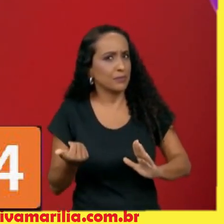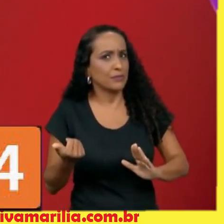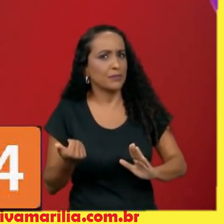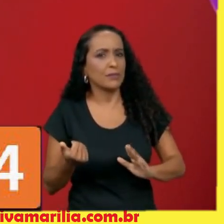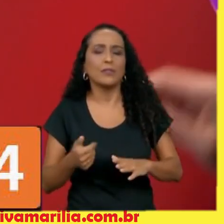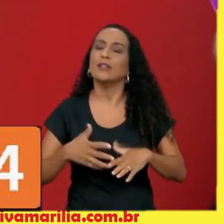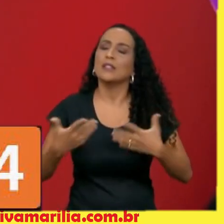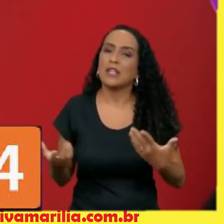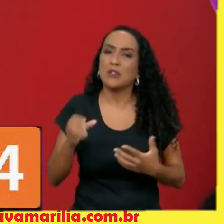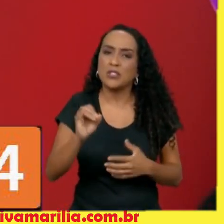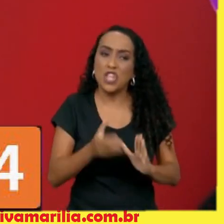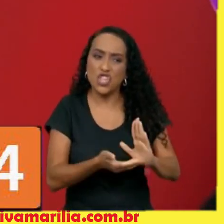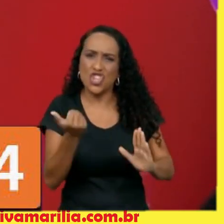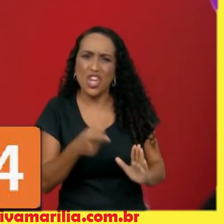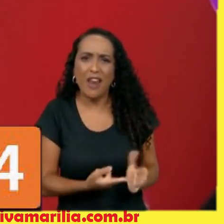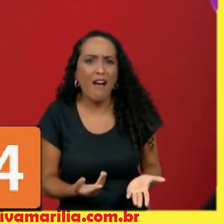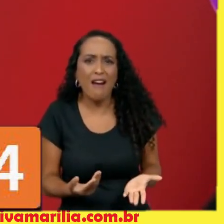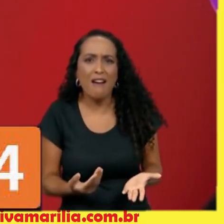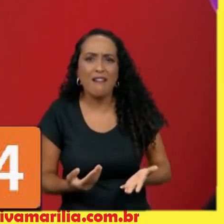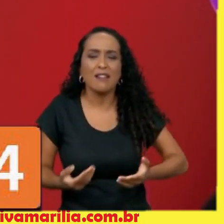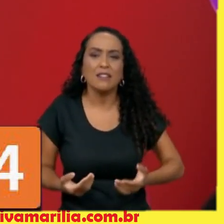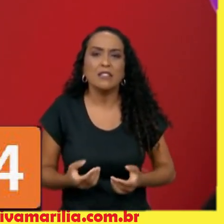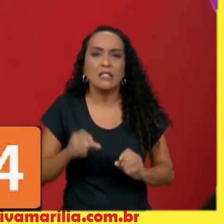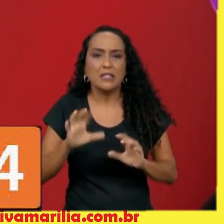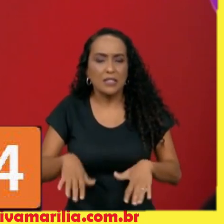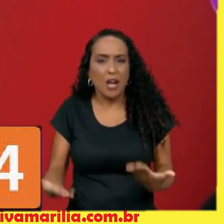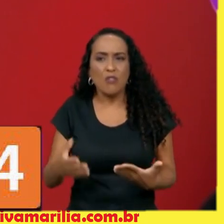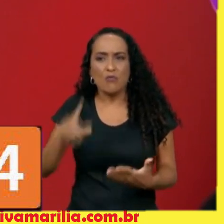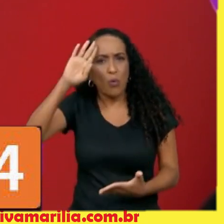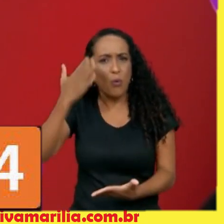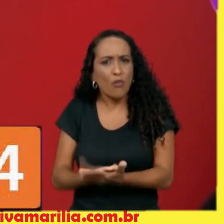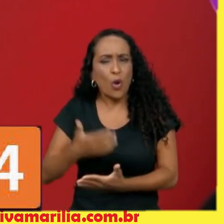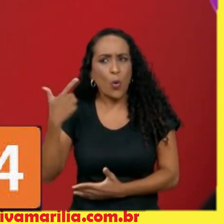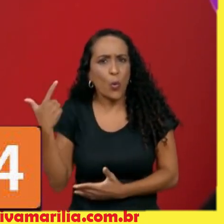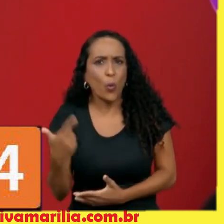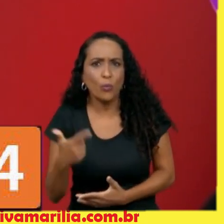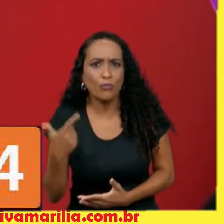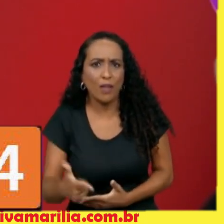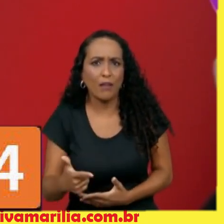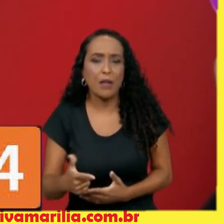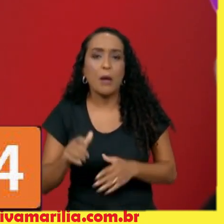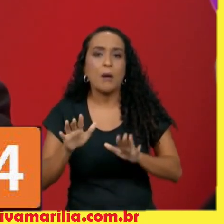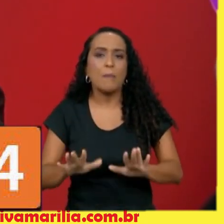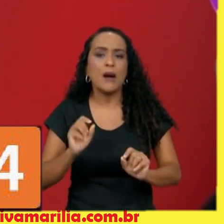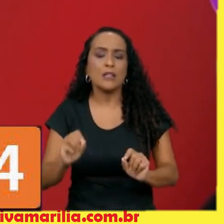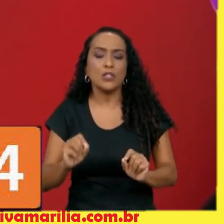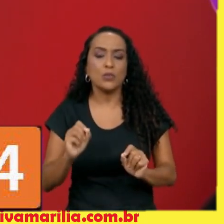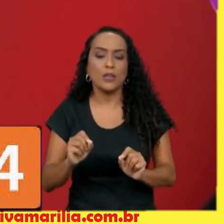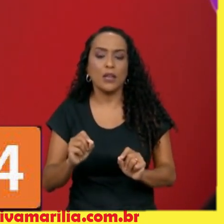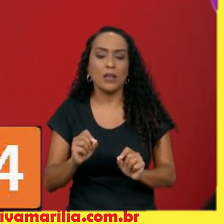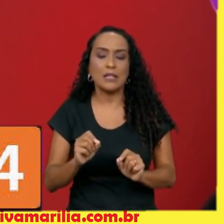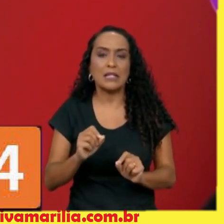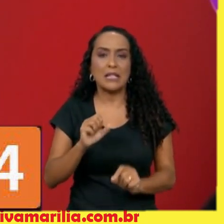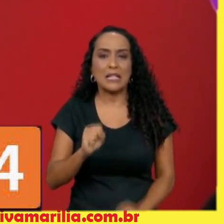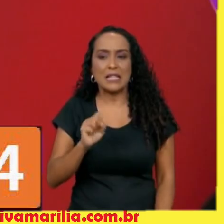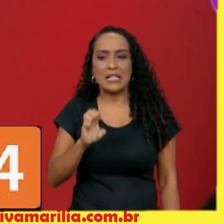você retira isso, é um animal. Entende? Inconfiável, você não quer nem tocar. Né? Mas isso, quer dizer, Sérgio Buarque inventou